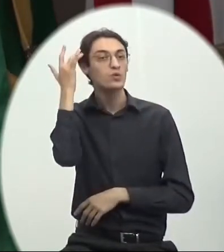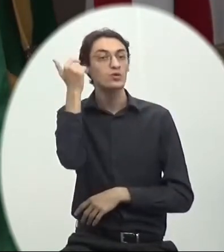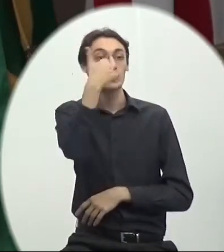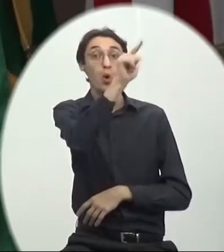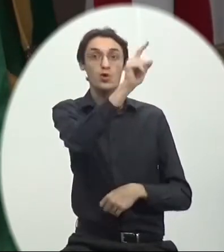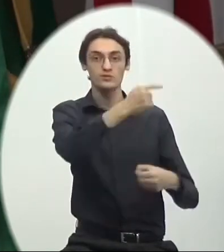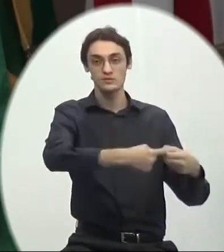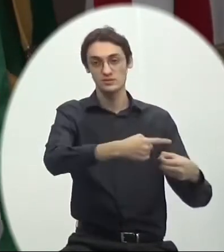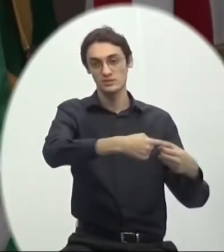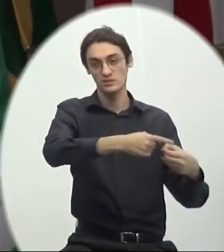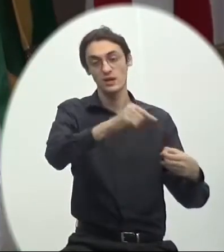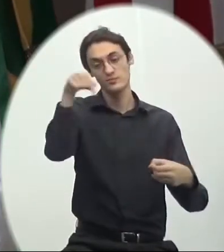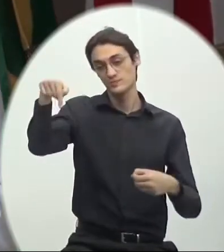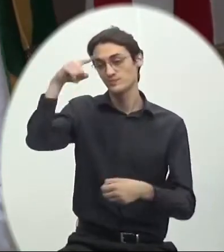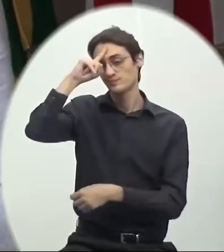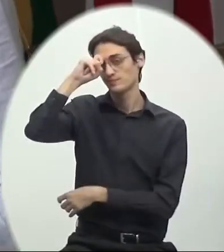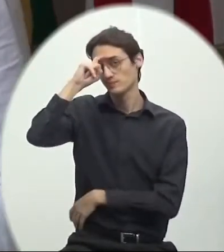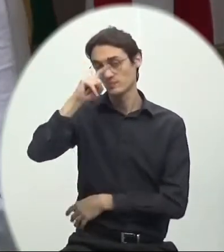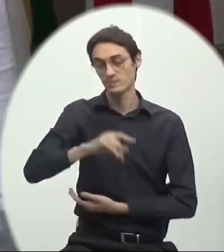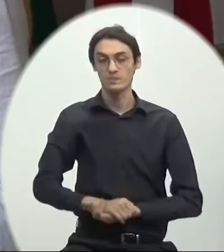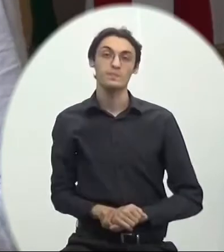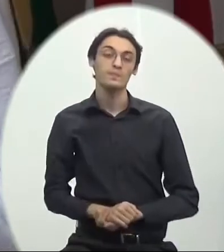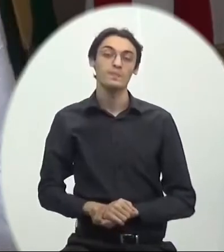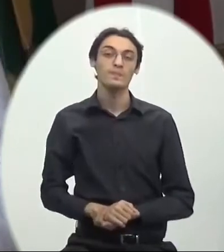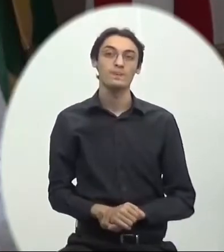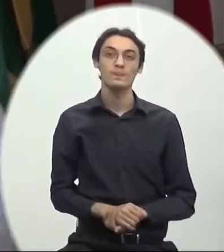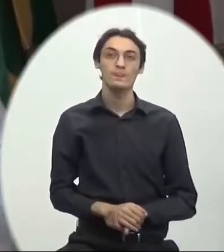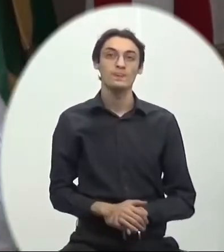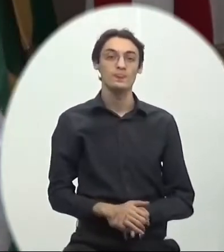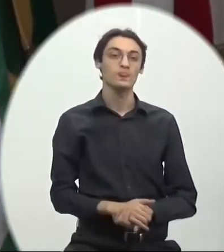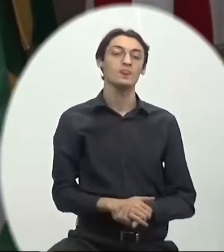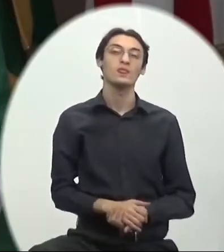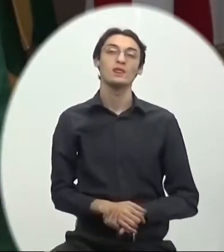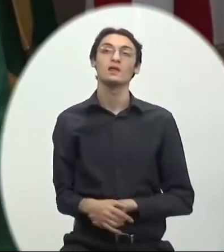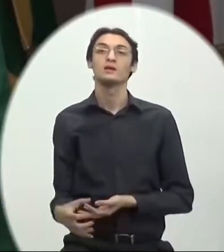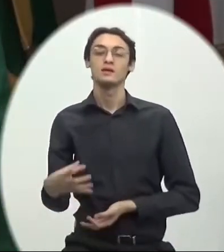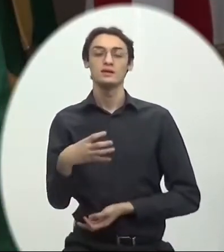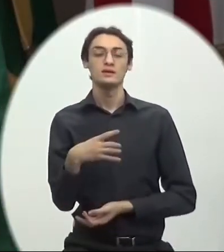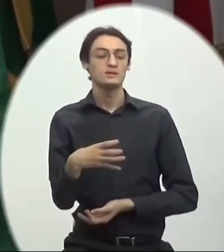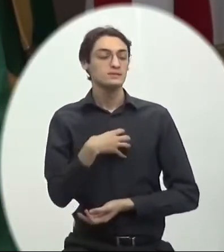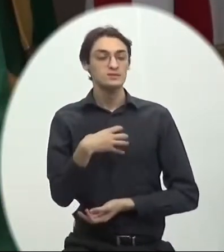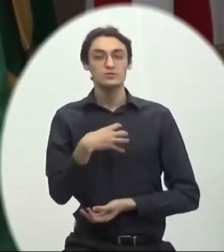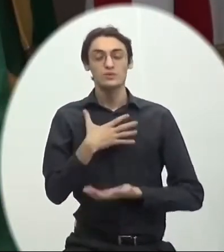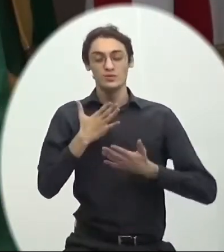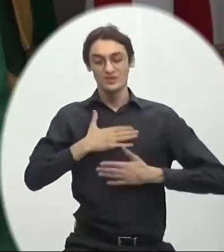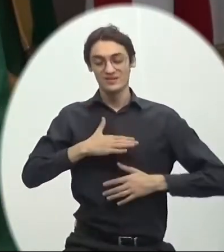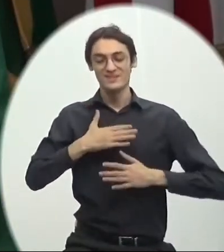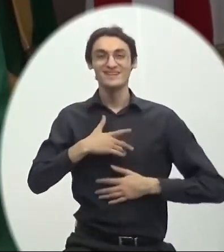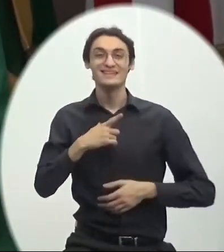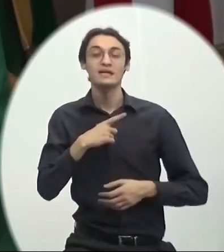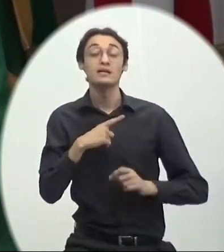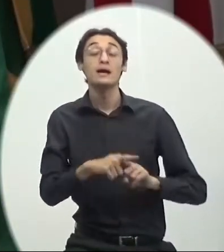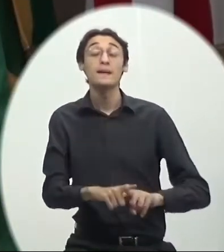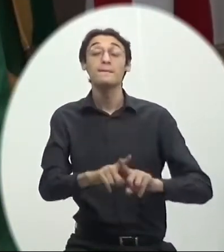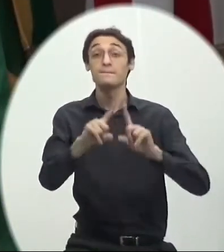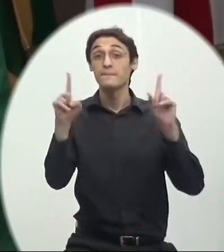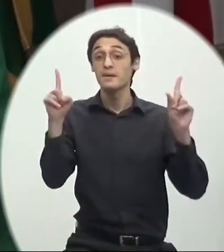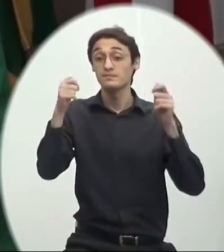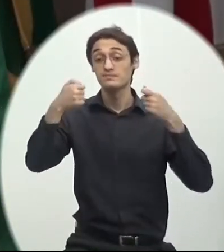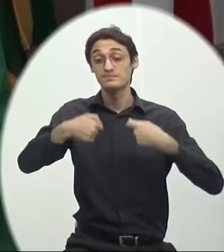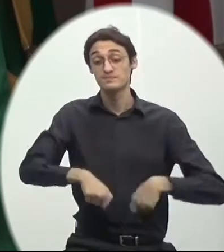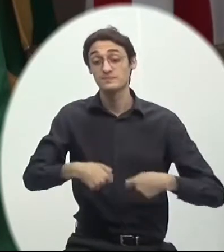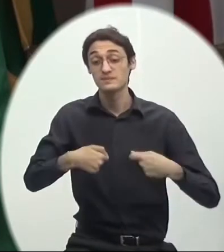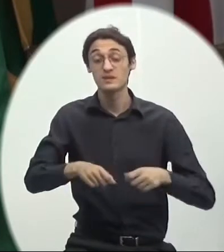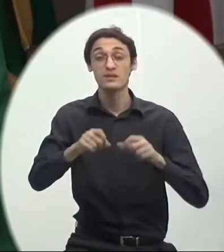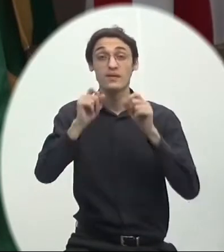né, de outras regiões. Lógico que isso nos dá uma certa tranquilidade, mas temos que continuar